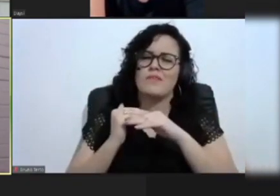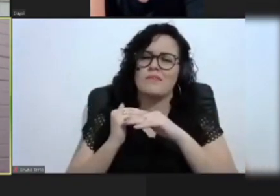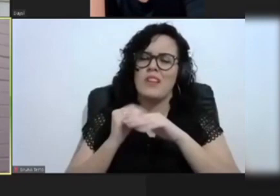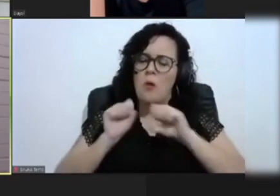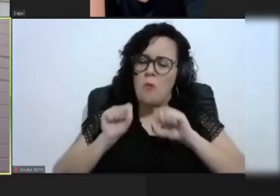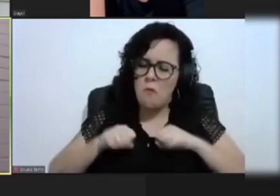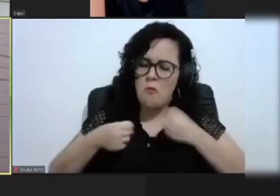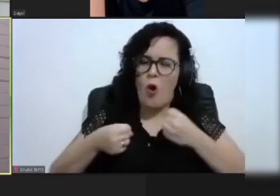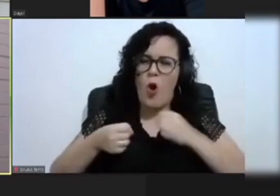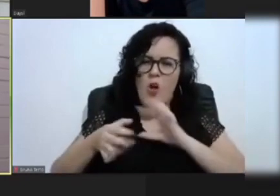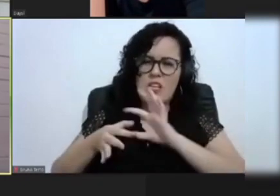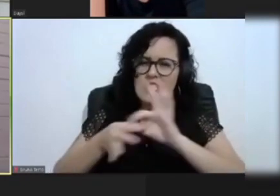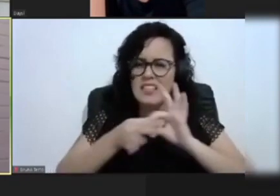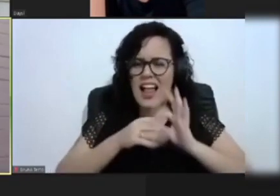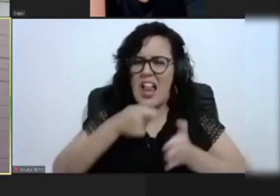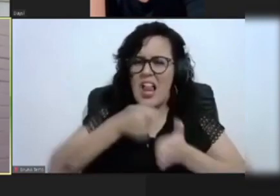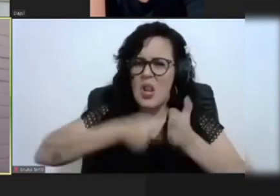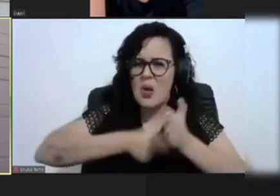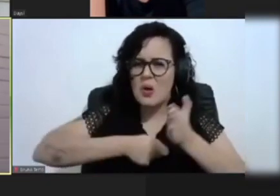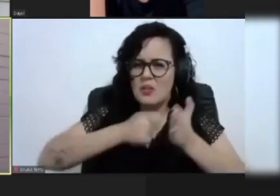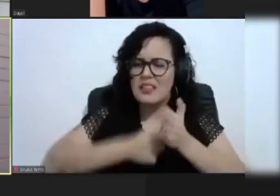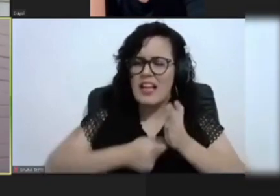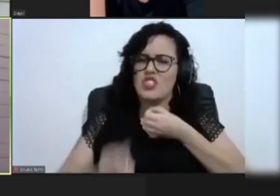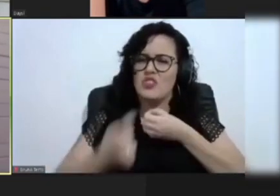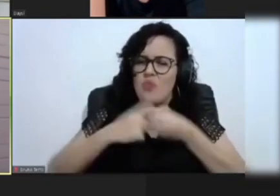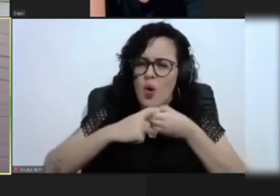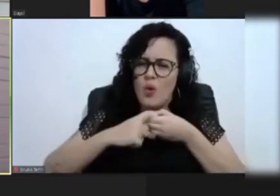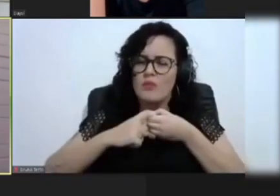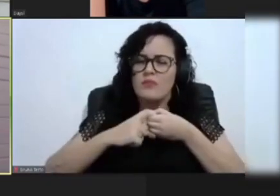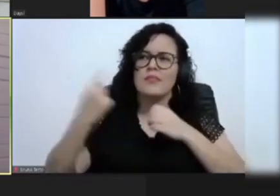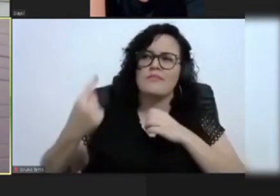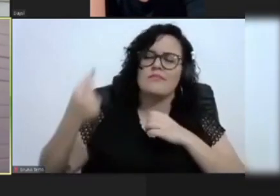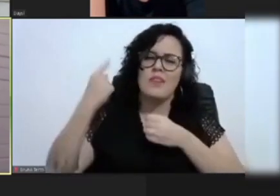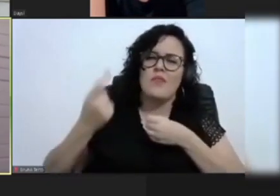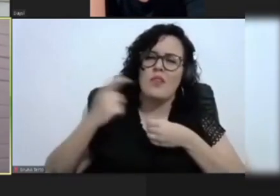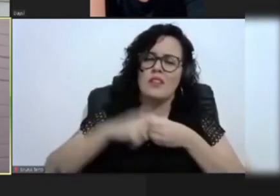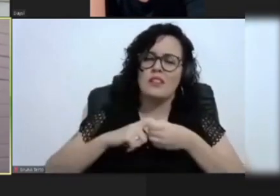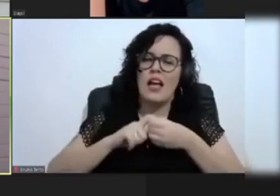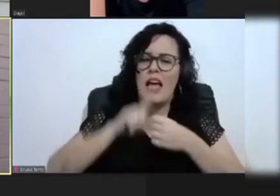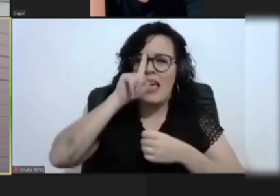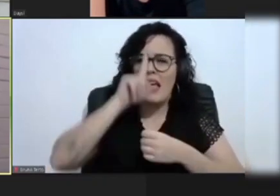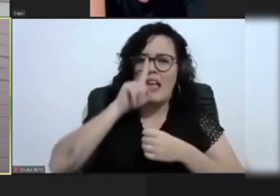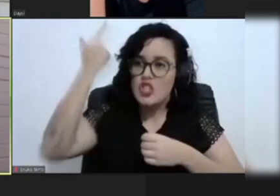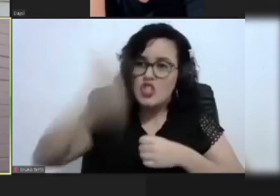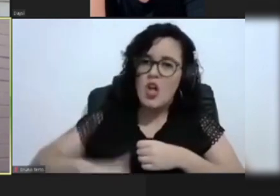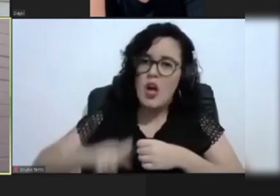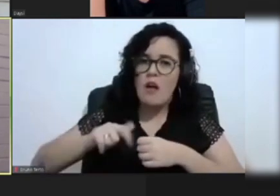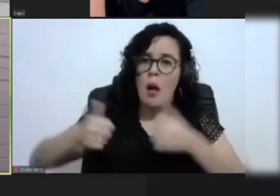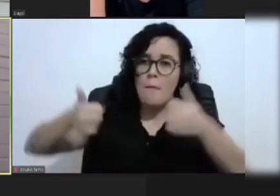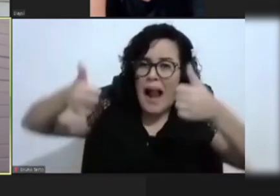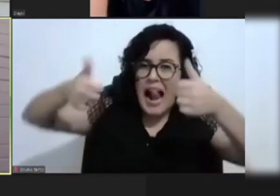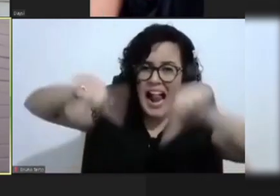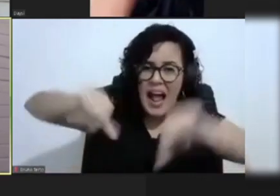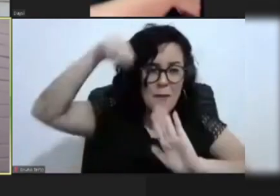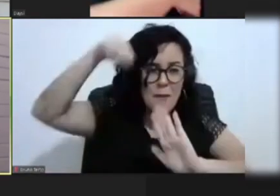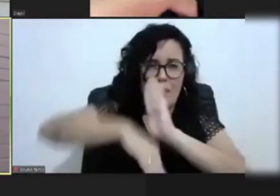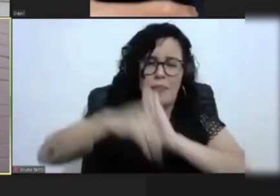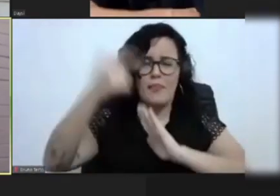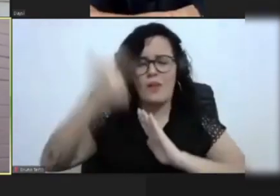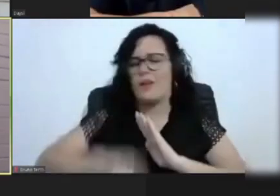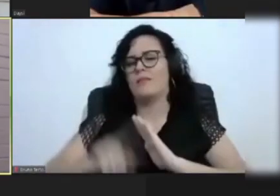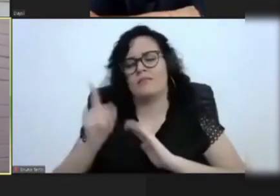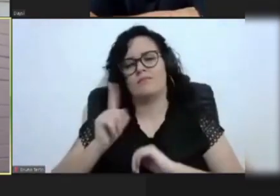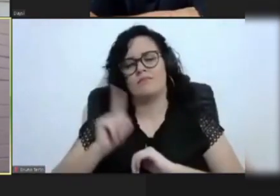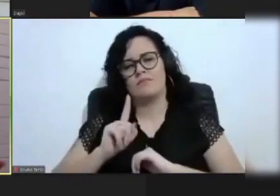forças, lutar para ter de volta e para manter, para não ter risco de mais retrocesso com a democracia, e a partir daí que a